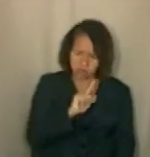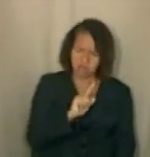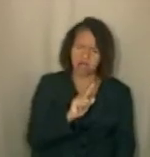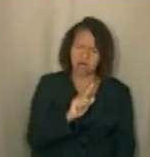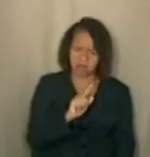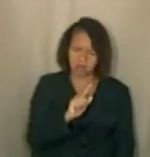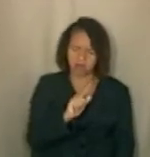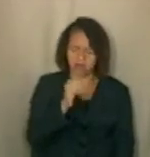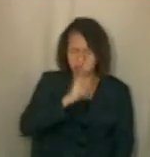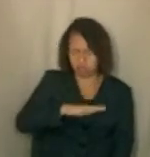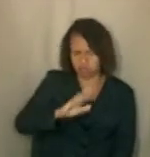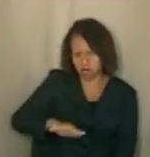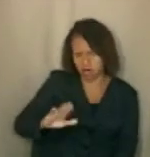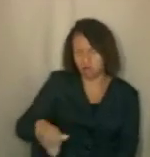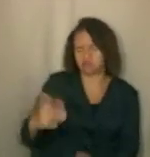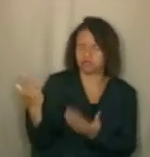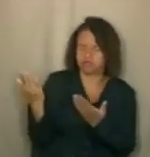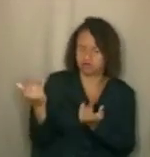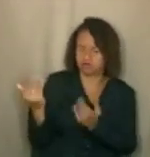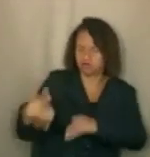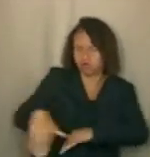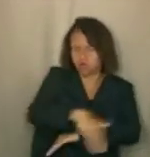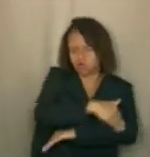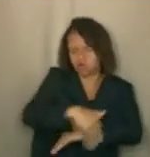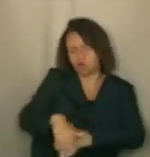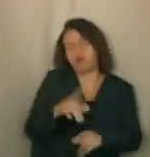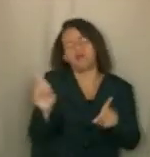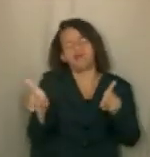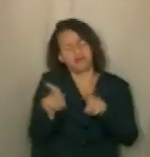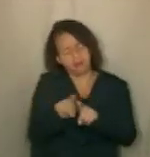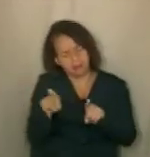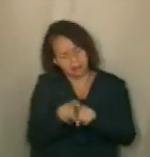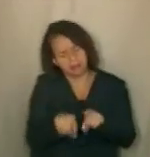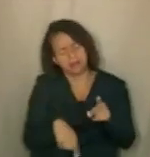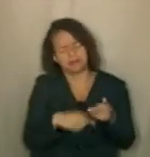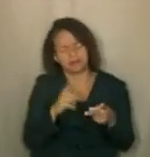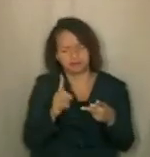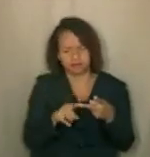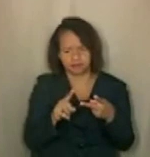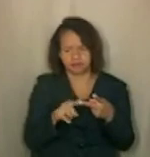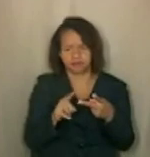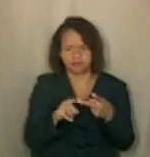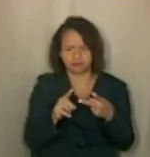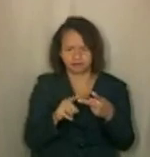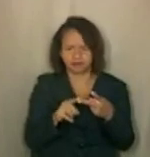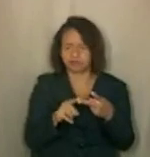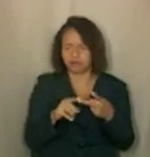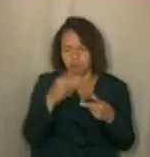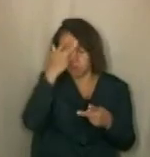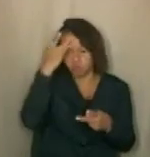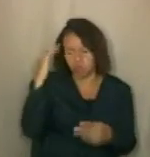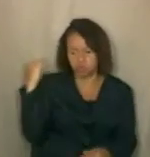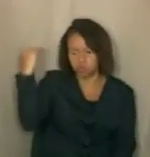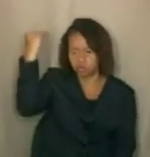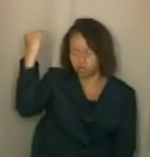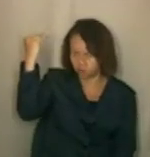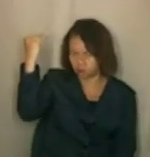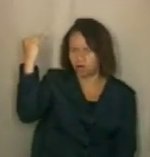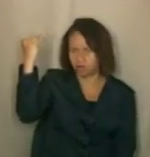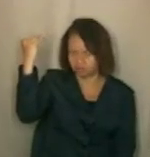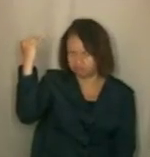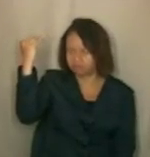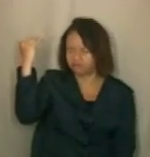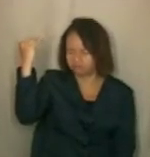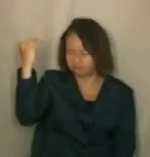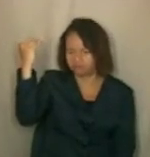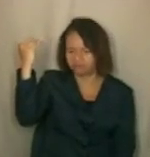as crianças adolescentes da rua como também é contemplar os adultos nessa